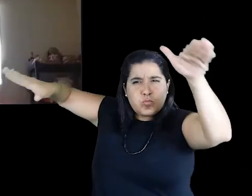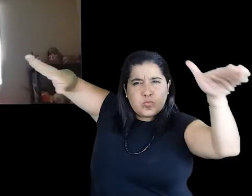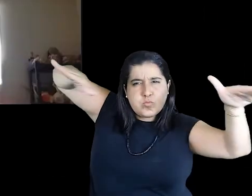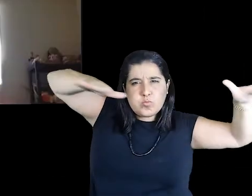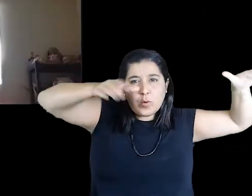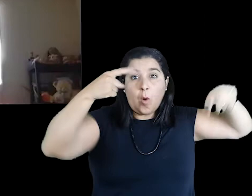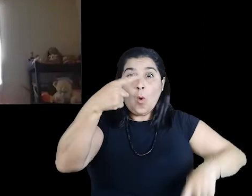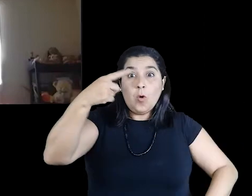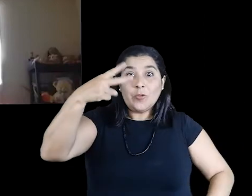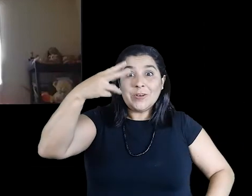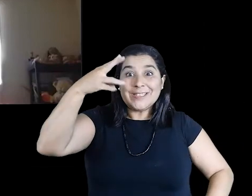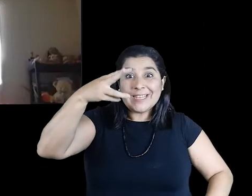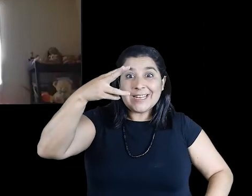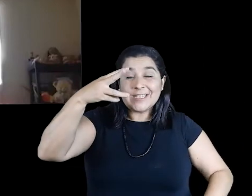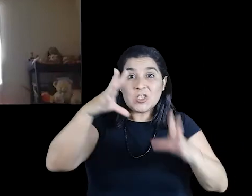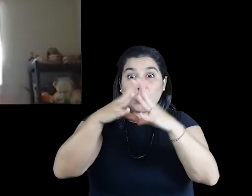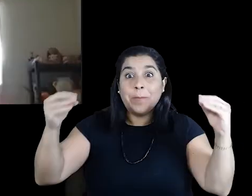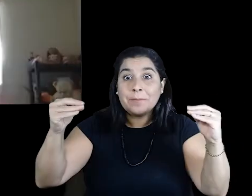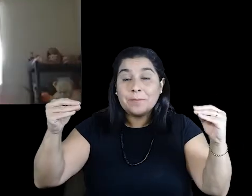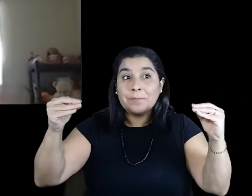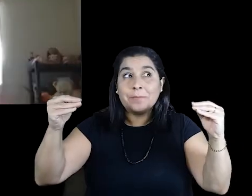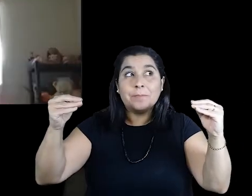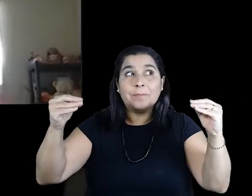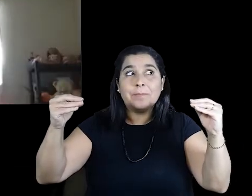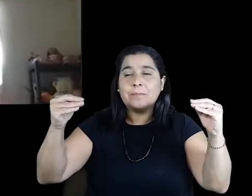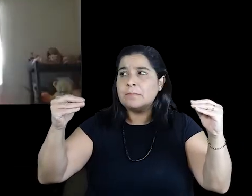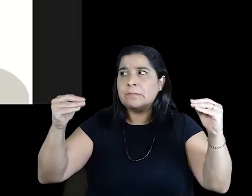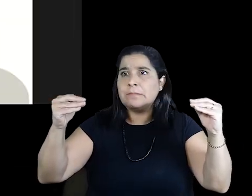todos! 1, 2, 3, 4!